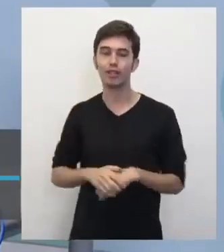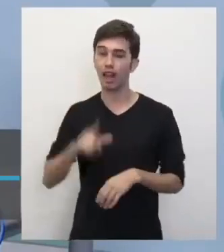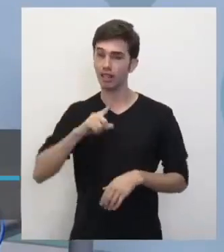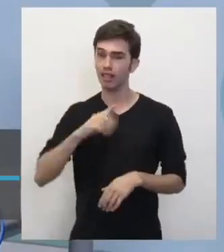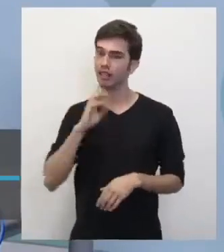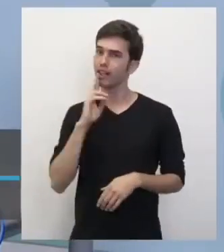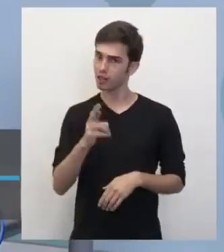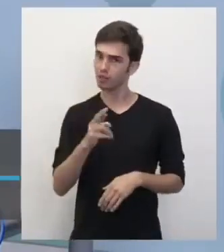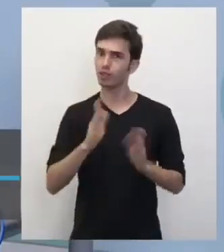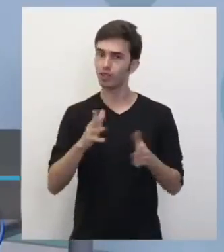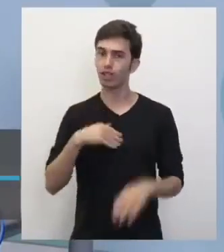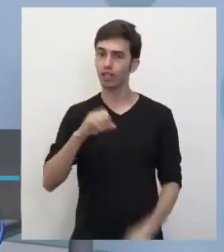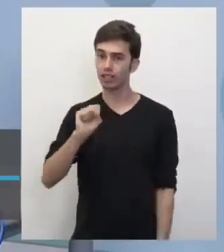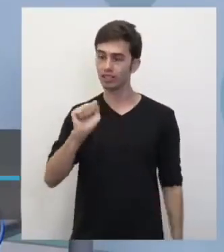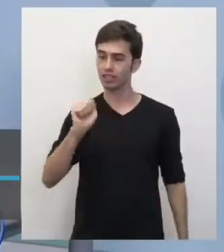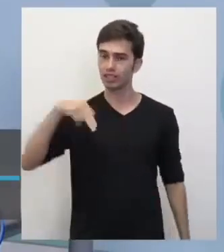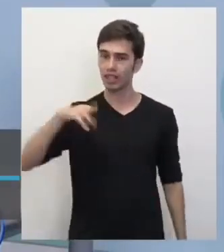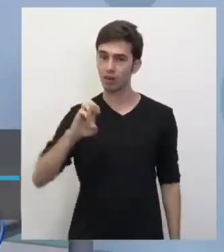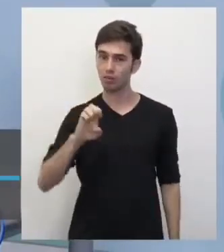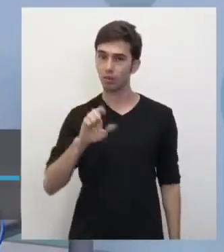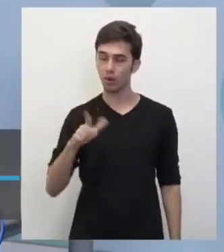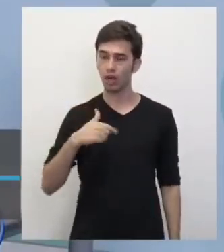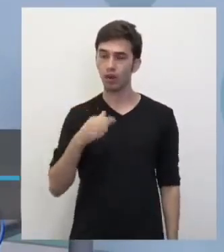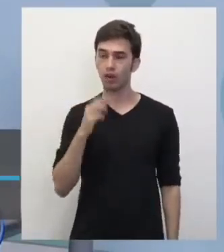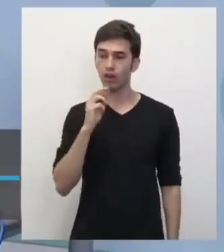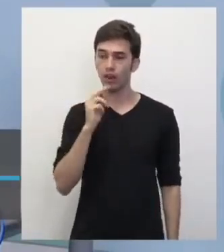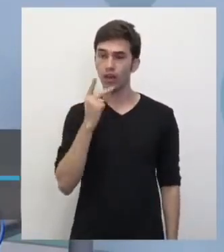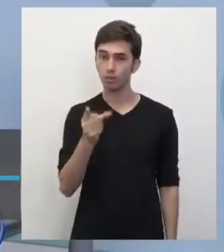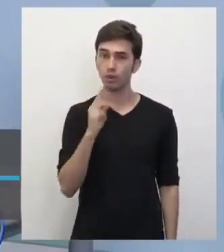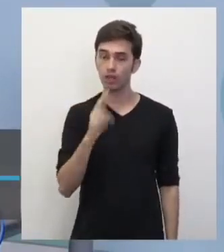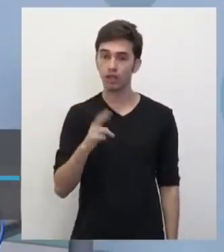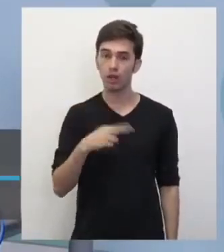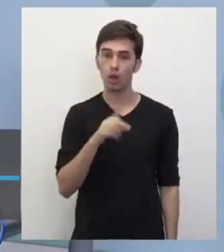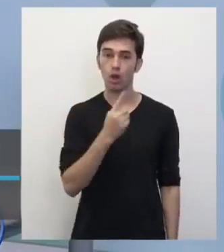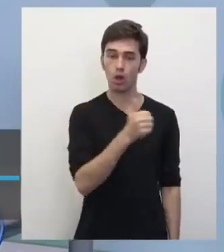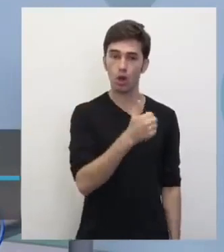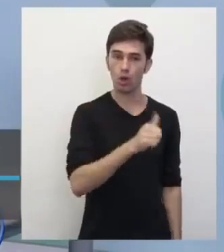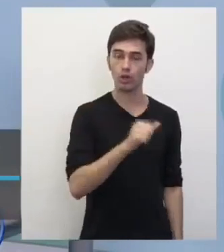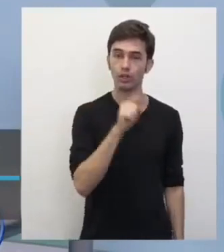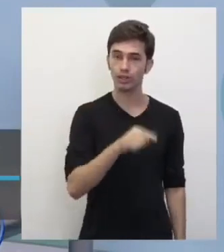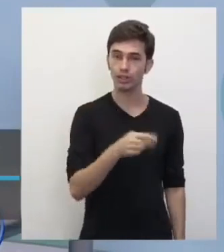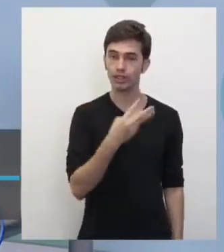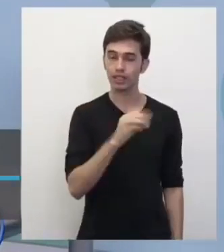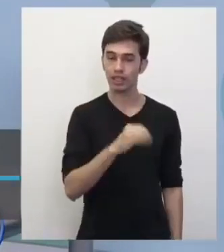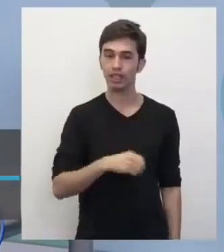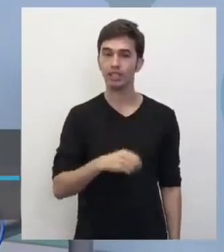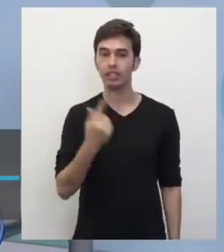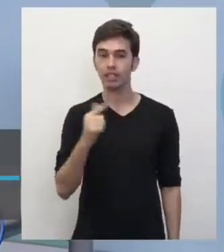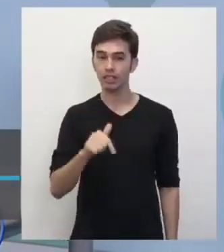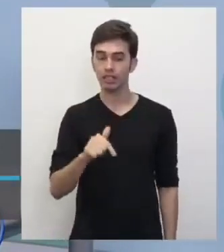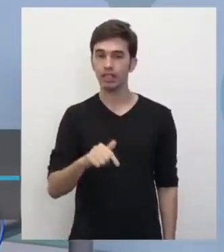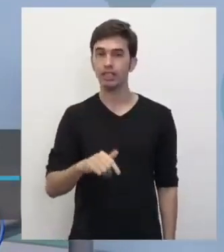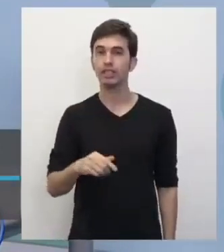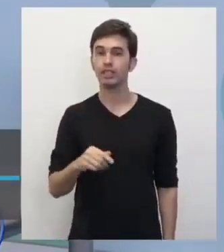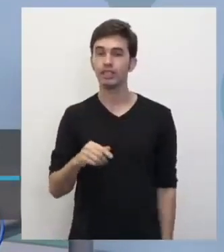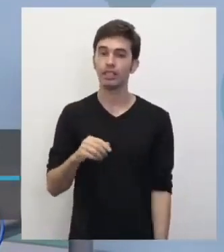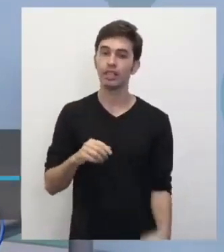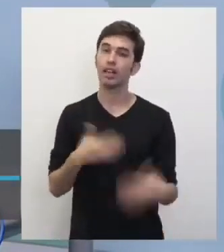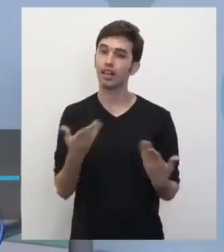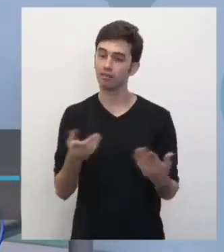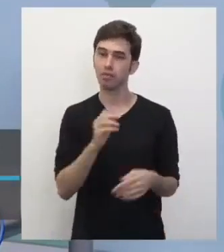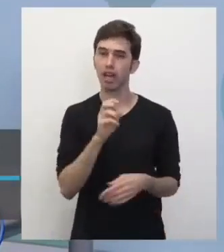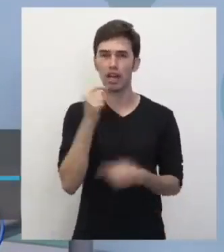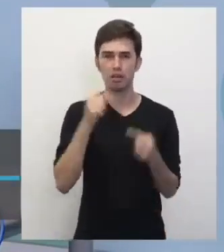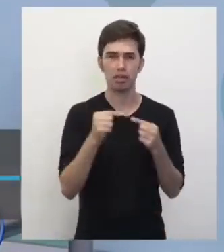ó, tá? Tem o Samuel. O Samuel colocou às 11, 13, 15, 17, 19, 21. Bom, são de 5 horas.